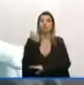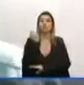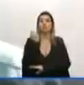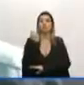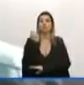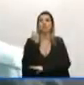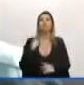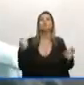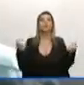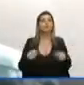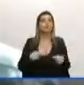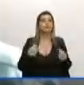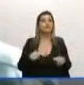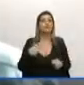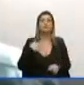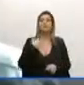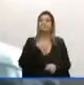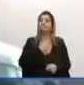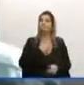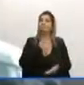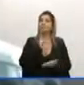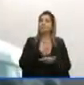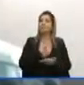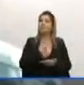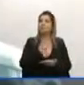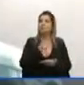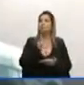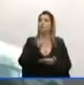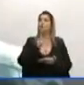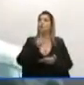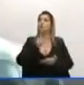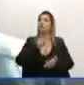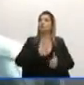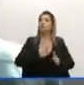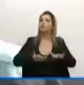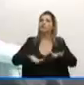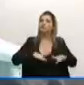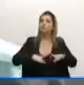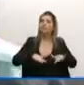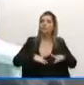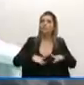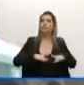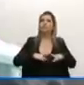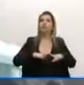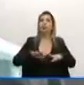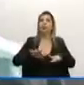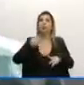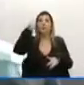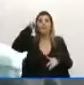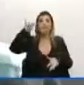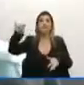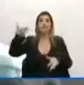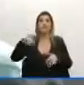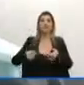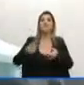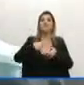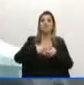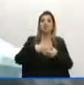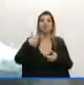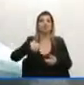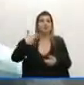não é necessário que nós todos continuamos fazer uma ampla mobilização para evitar que volte uma